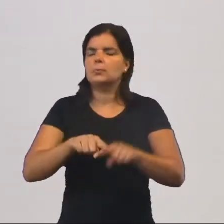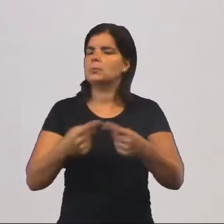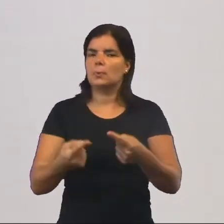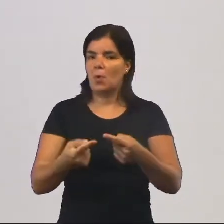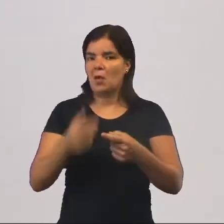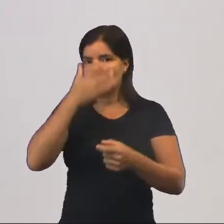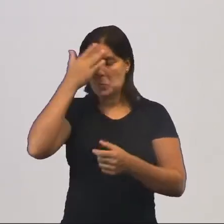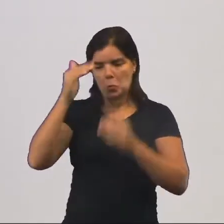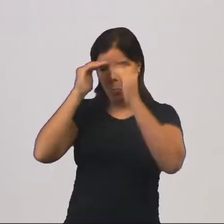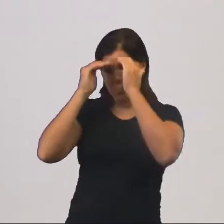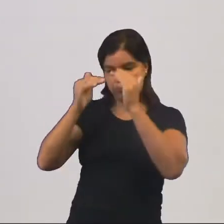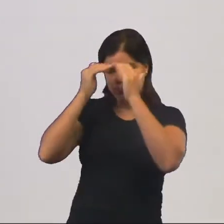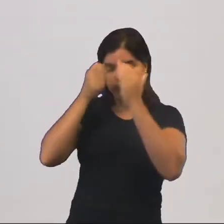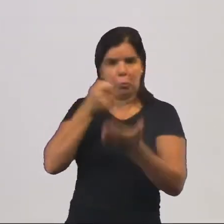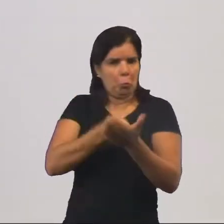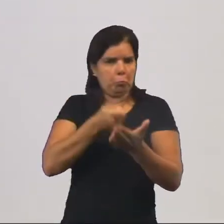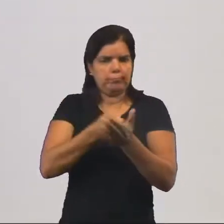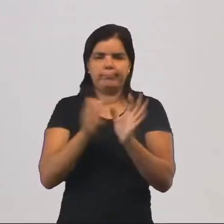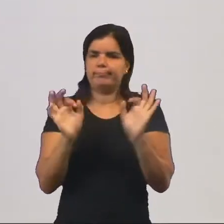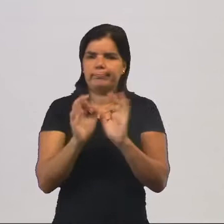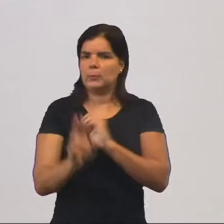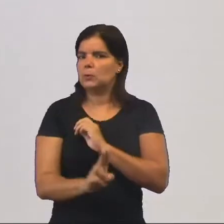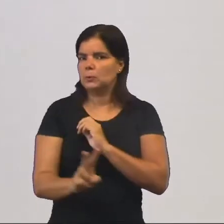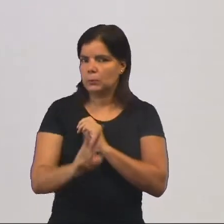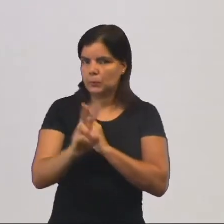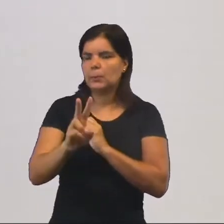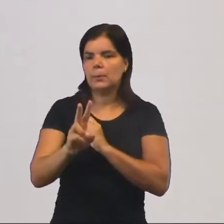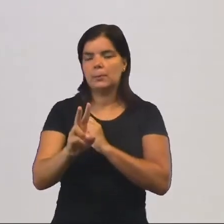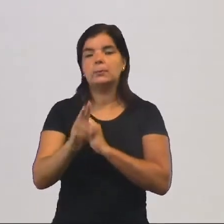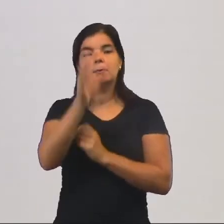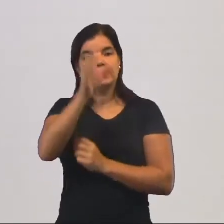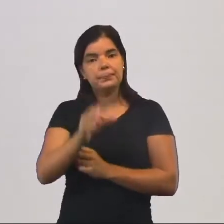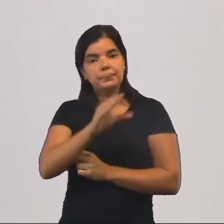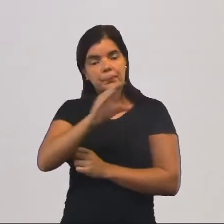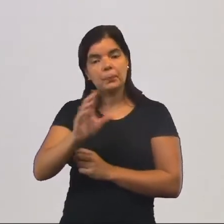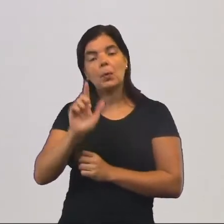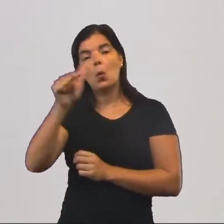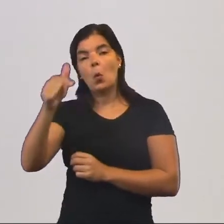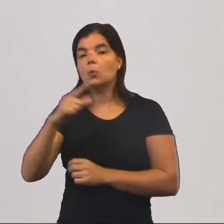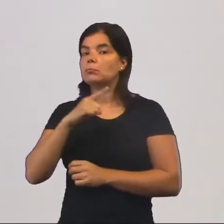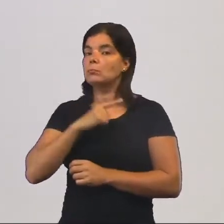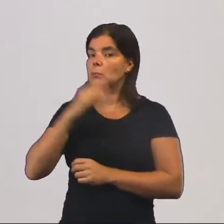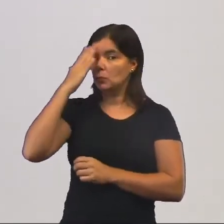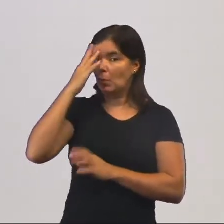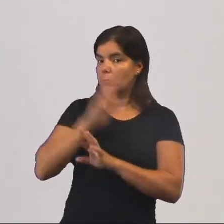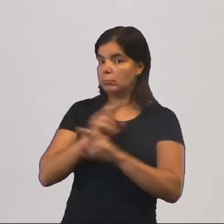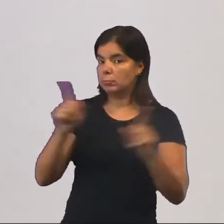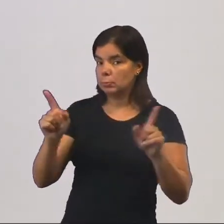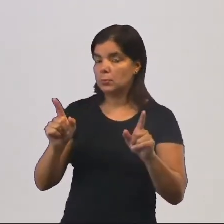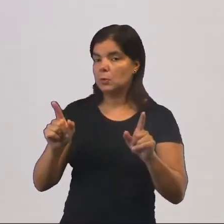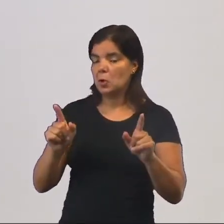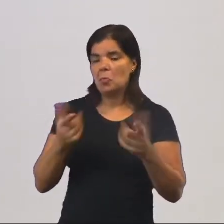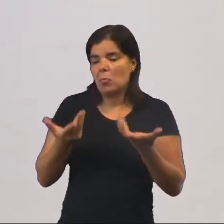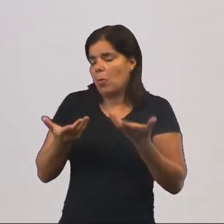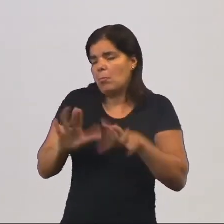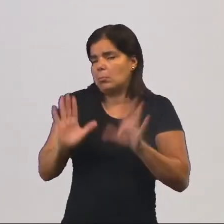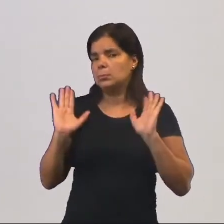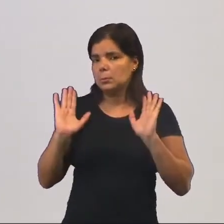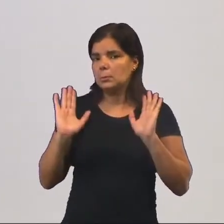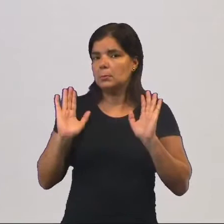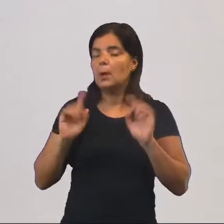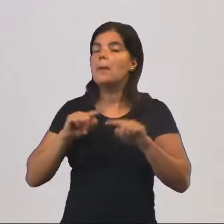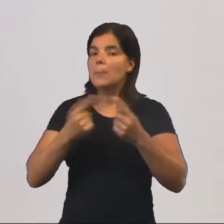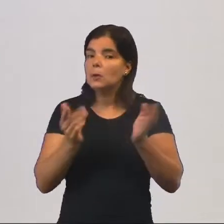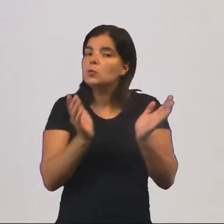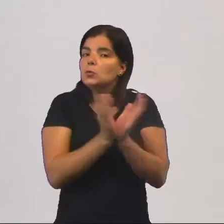elas seguiam rigidamente os valores cristãos. Ou elas tinham interpretações diferentes e não queriam seguir aquilo. E